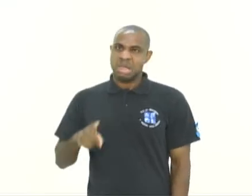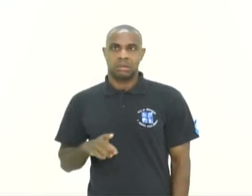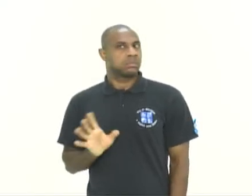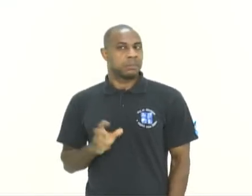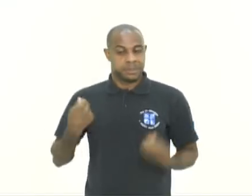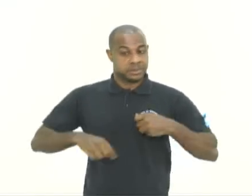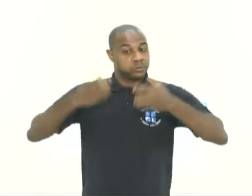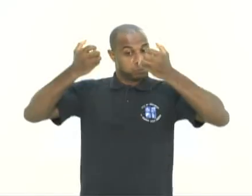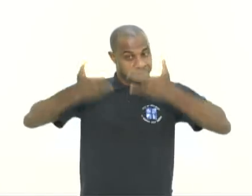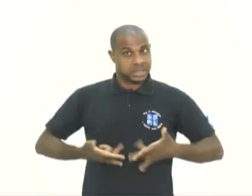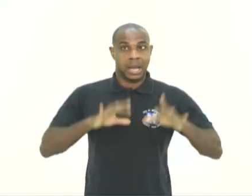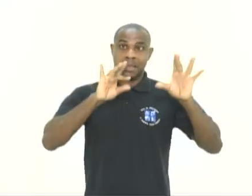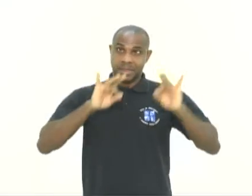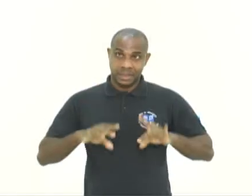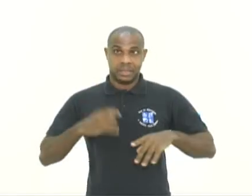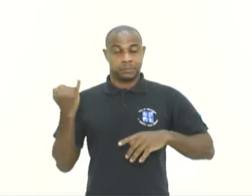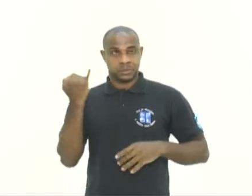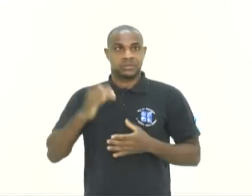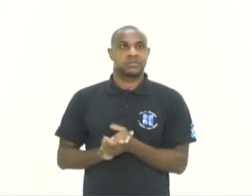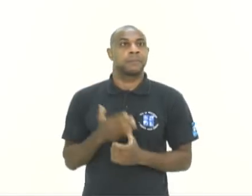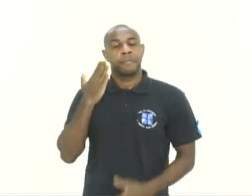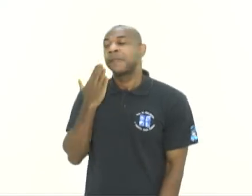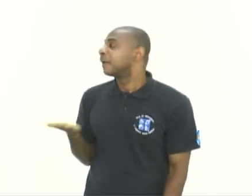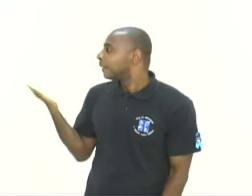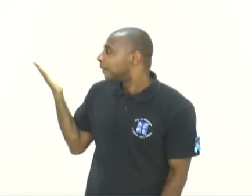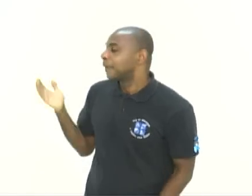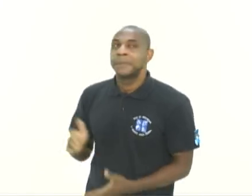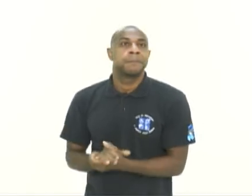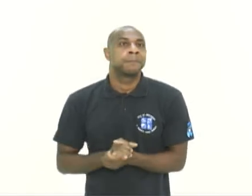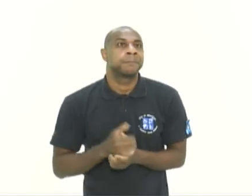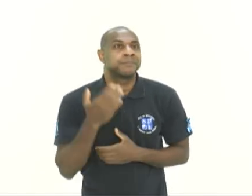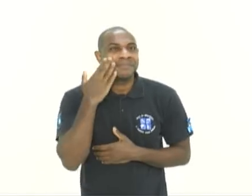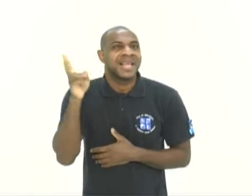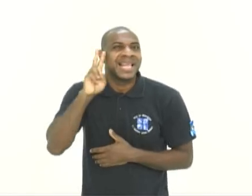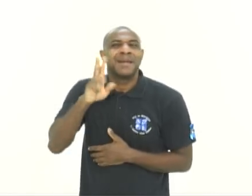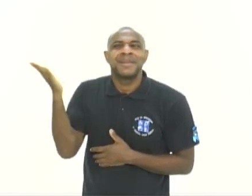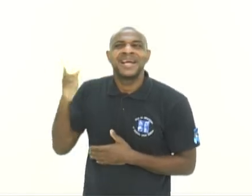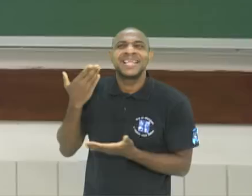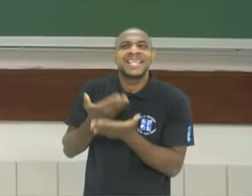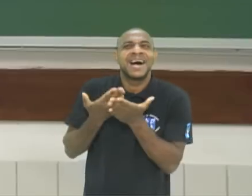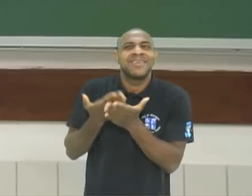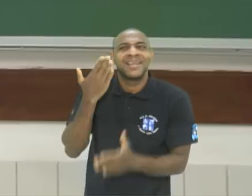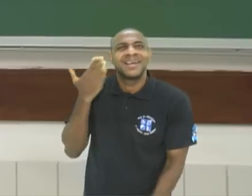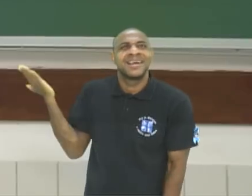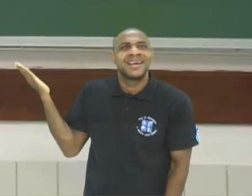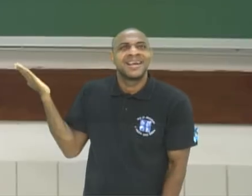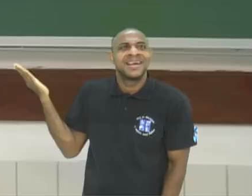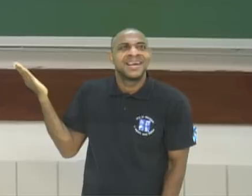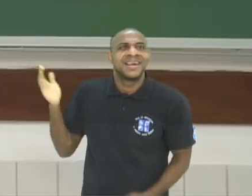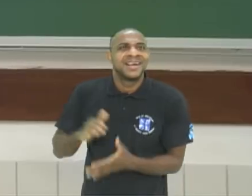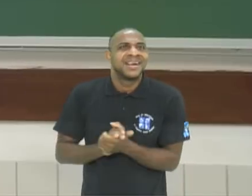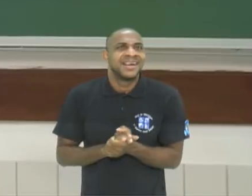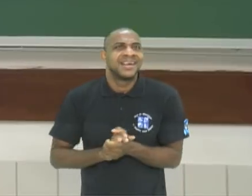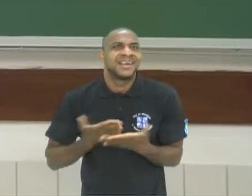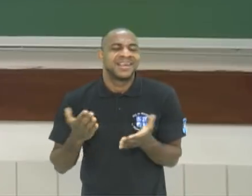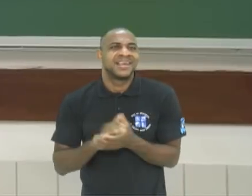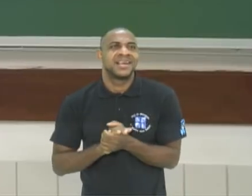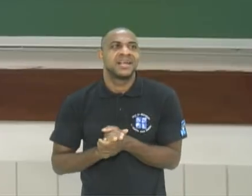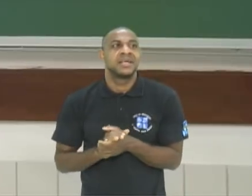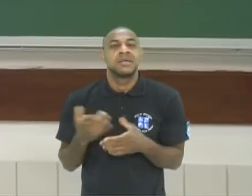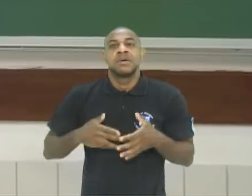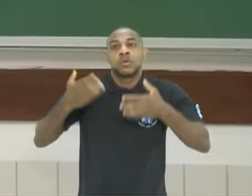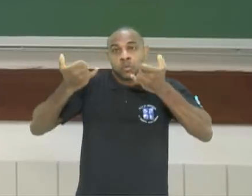texto da aula anterior. Lembra da aula anterior? Viralização do senso comum? Nós vamos ter que relembrar, porque, claro, se nós